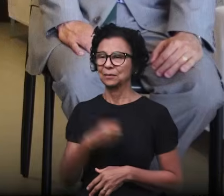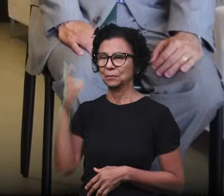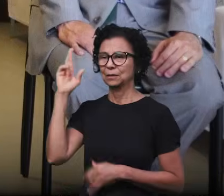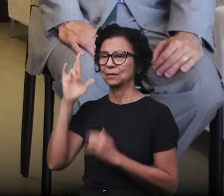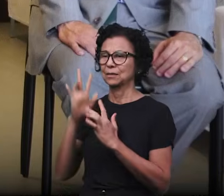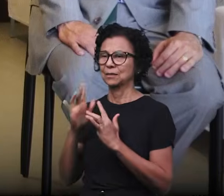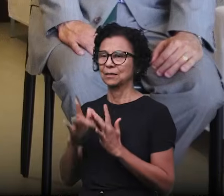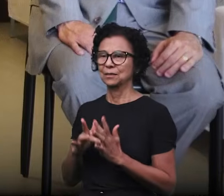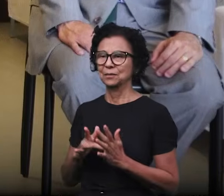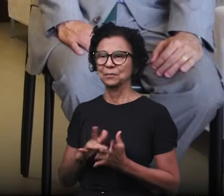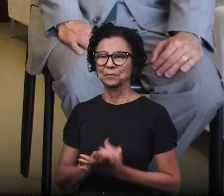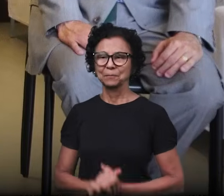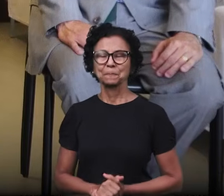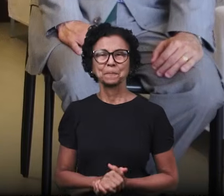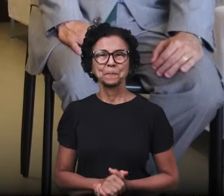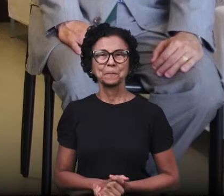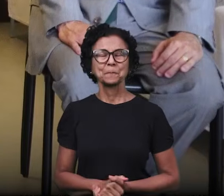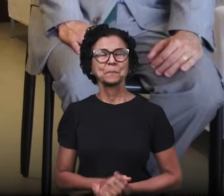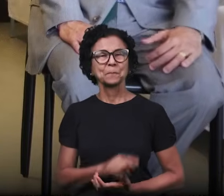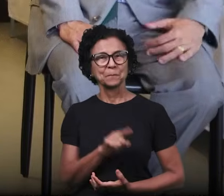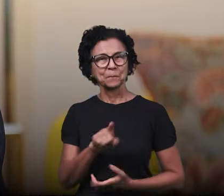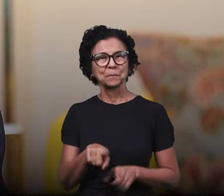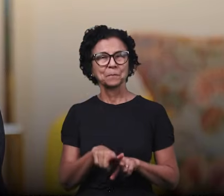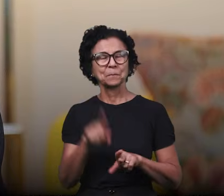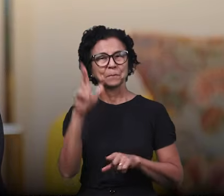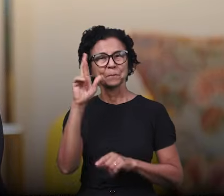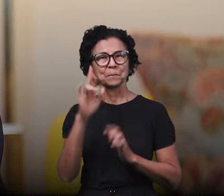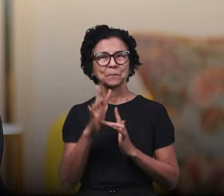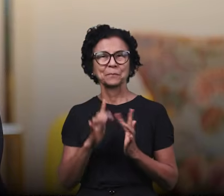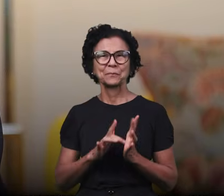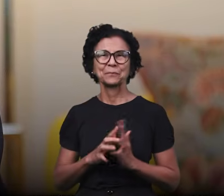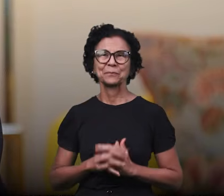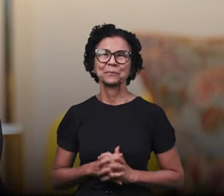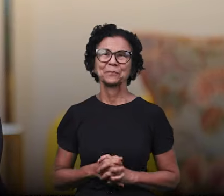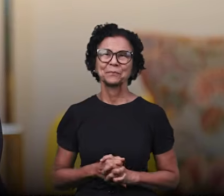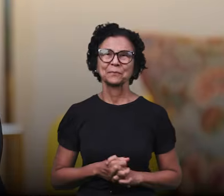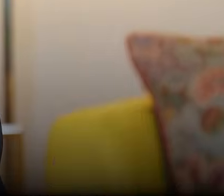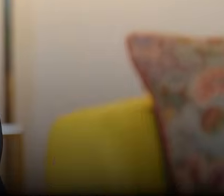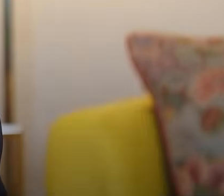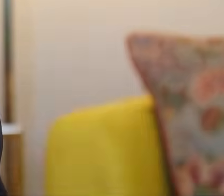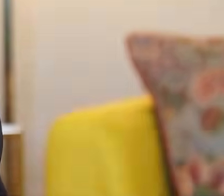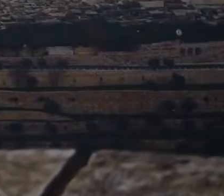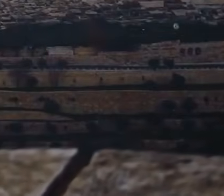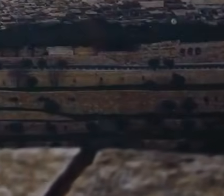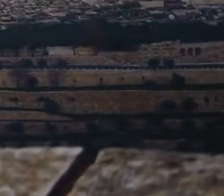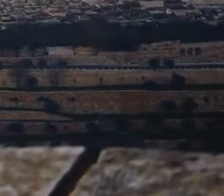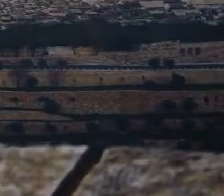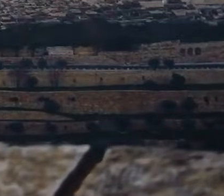presentes. A paz do Amém. Senhor Jesus. Paz do Senhor Jesus. E a paz do Senhor também para você.